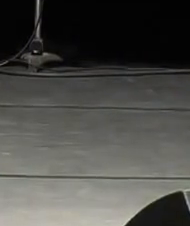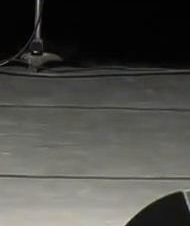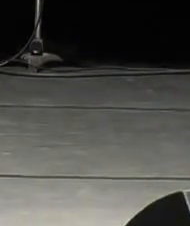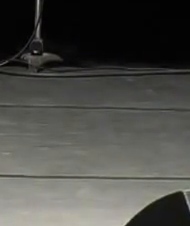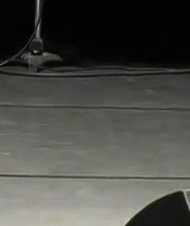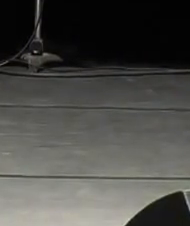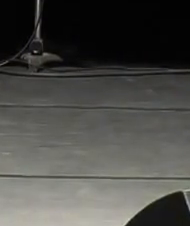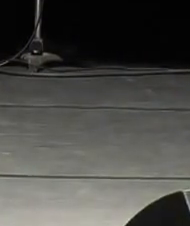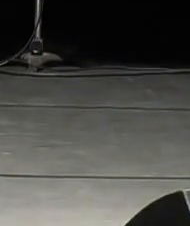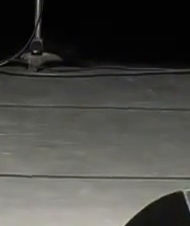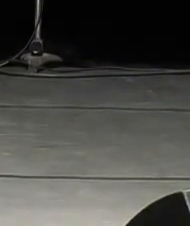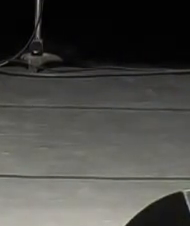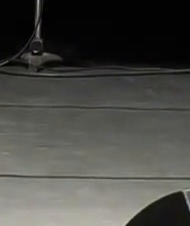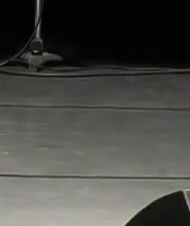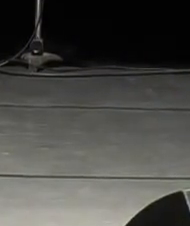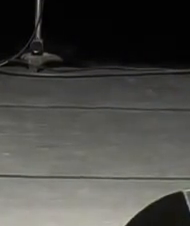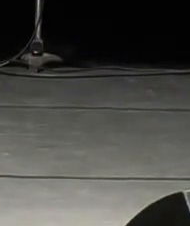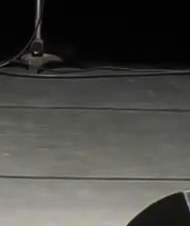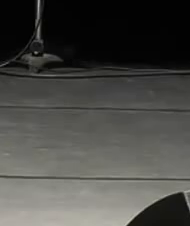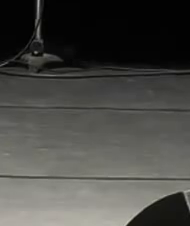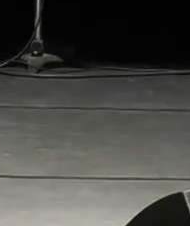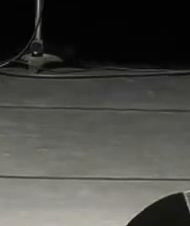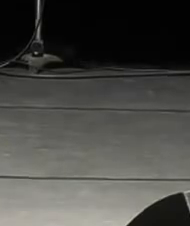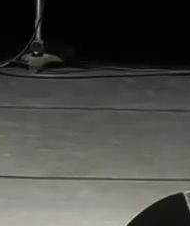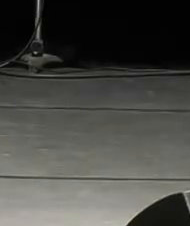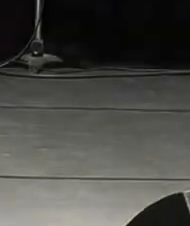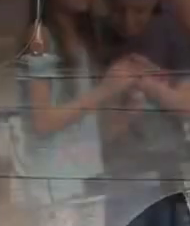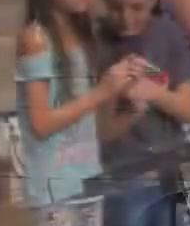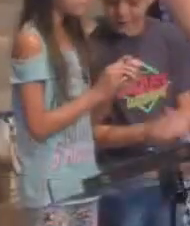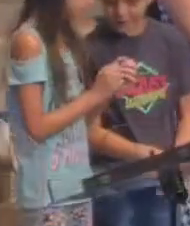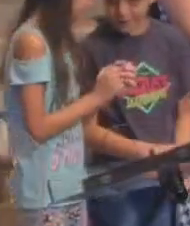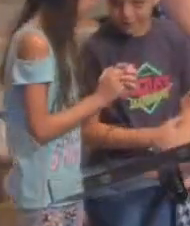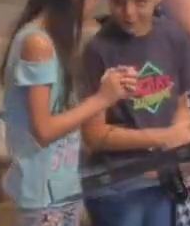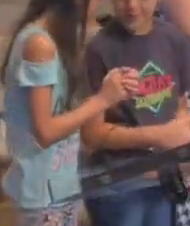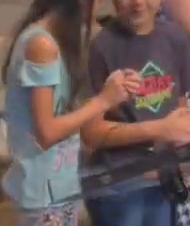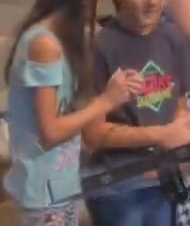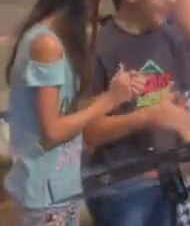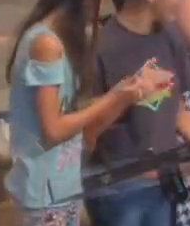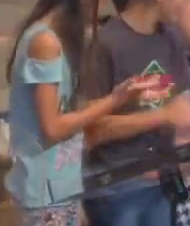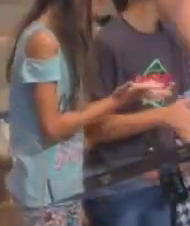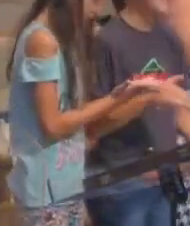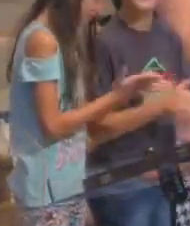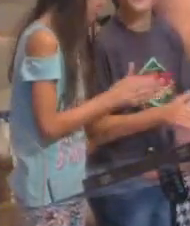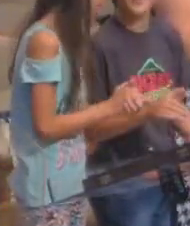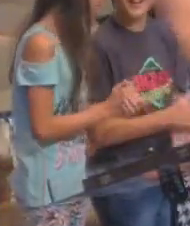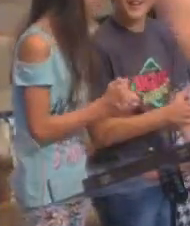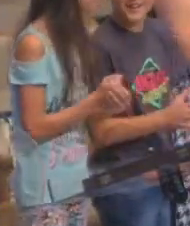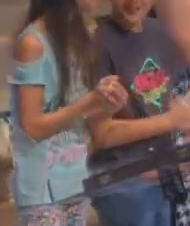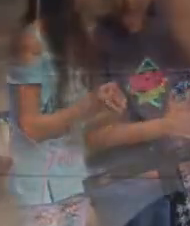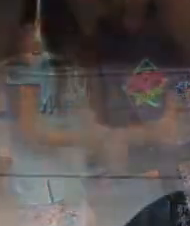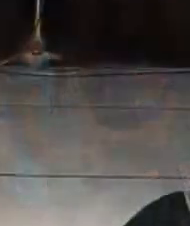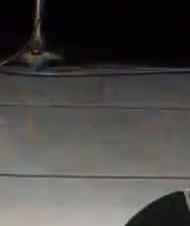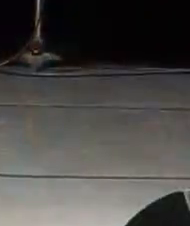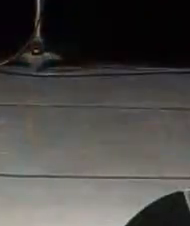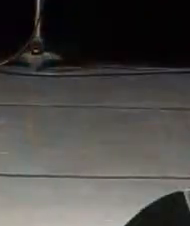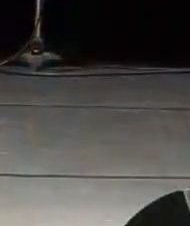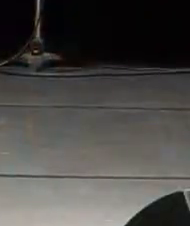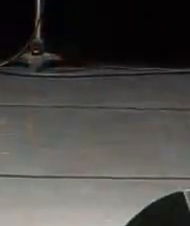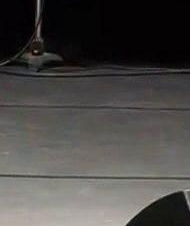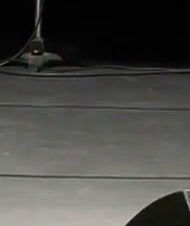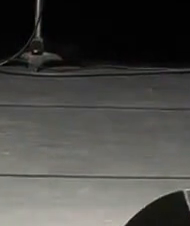Amém. Amém. Essa é a certeza e essa é a convicção que saímos aqui nessa manhã. Deixa eu orar com você,